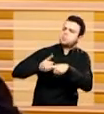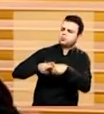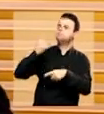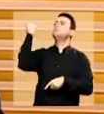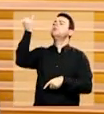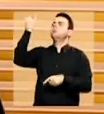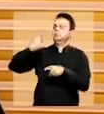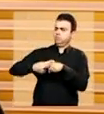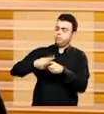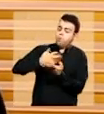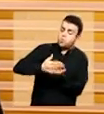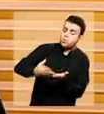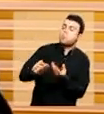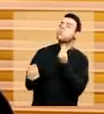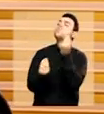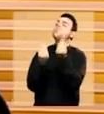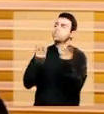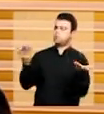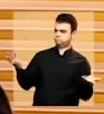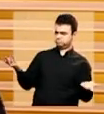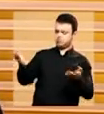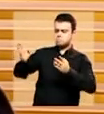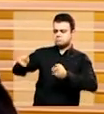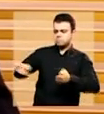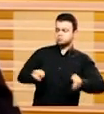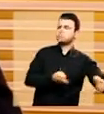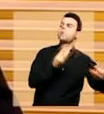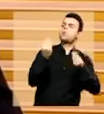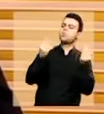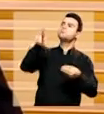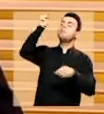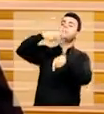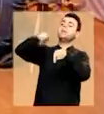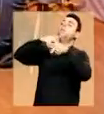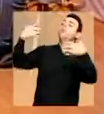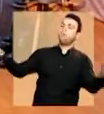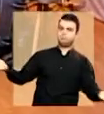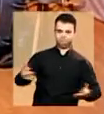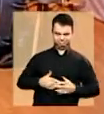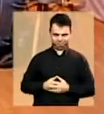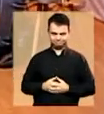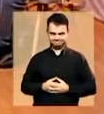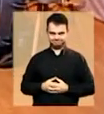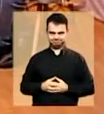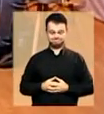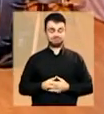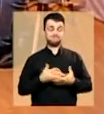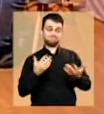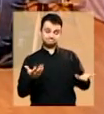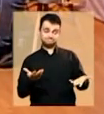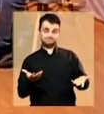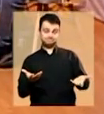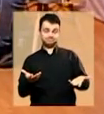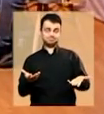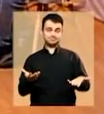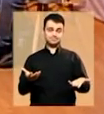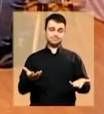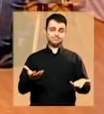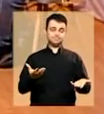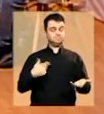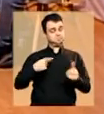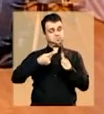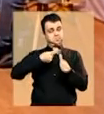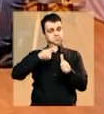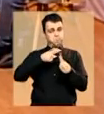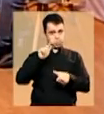dele, como é que ele se realiza, e que país que você escolheu para fazer esse intercâmbio? Bom, a princípio, o que eu peguei primeiro,